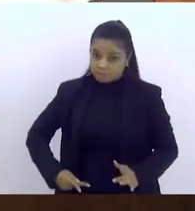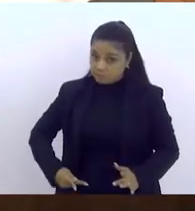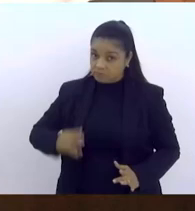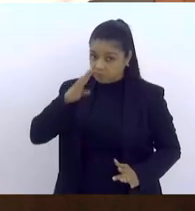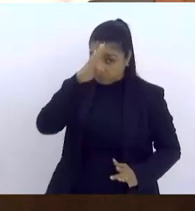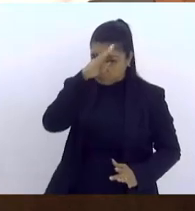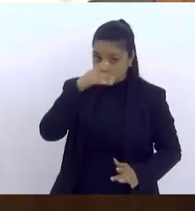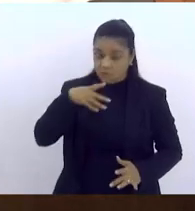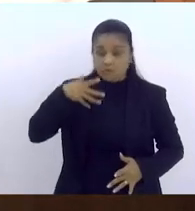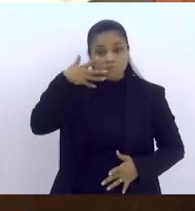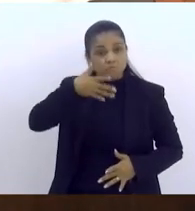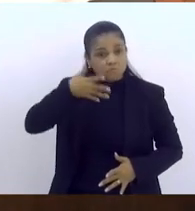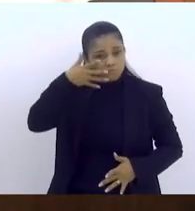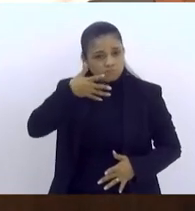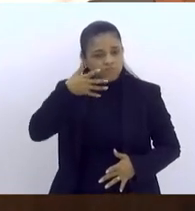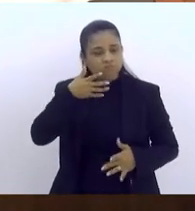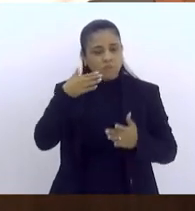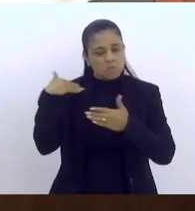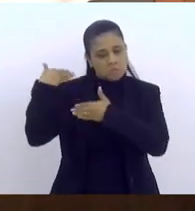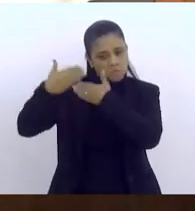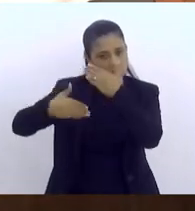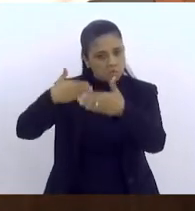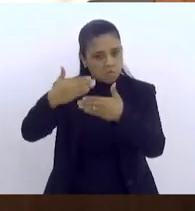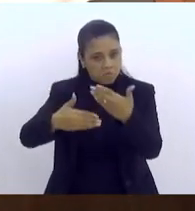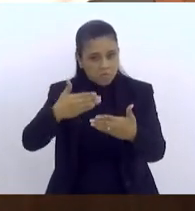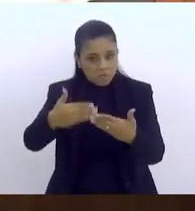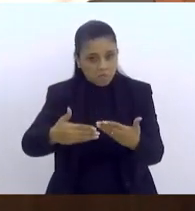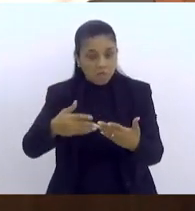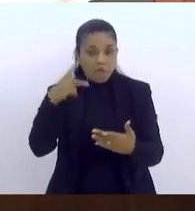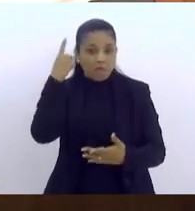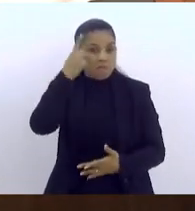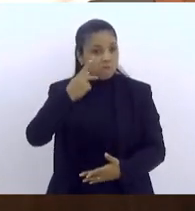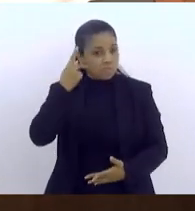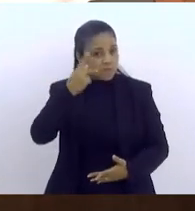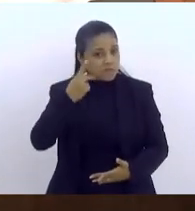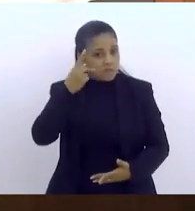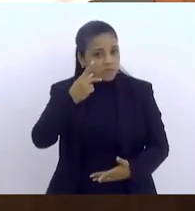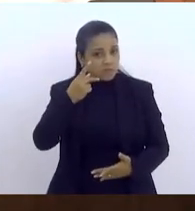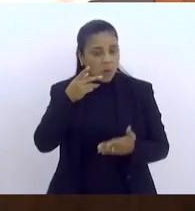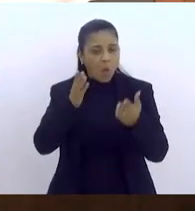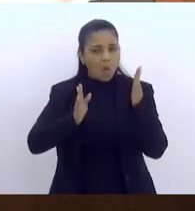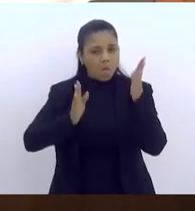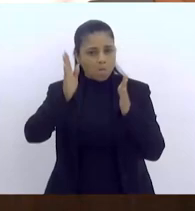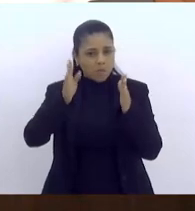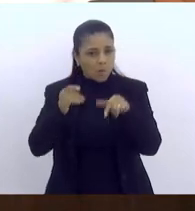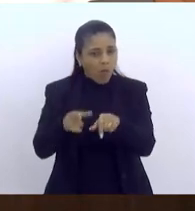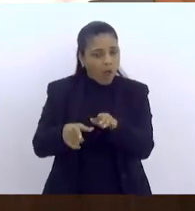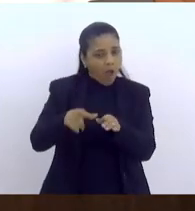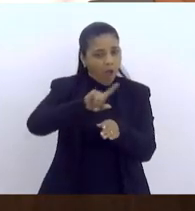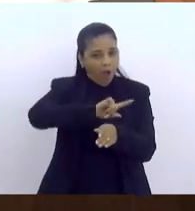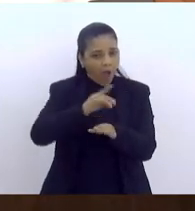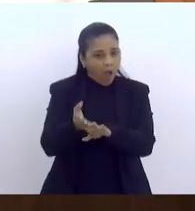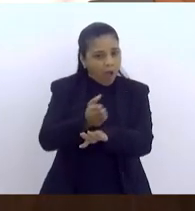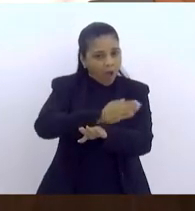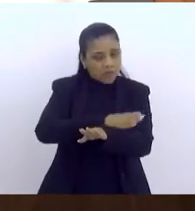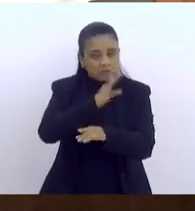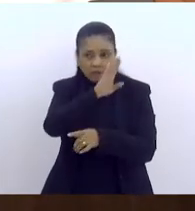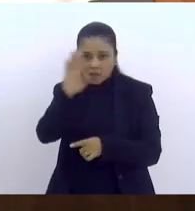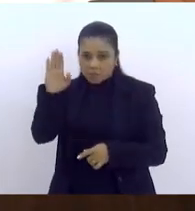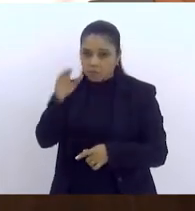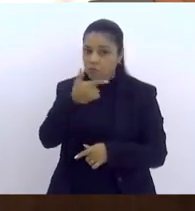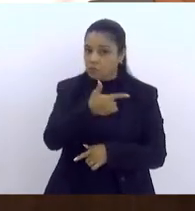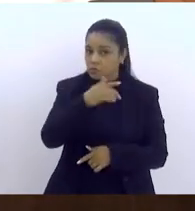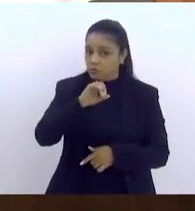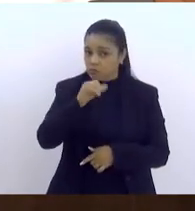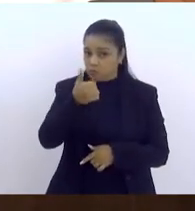durante boa parte de sua trajetória política, durante o período que antecedeu a campanha de 2018,